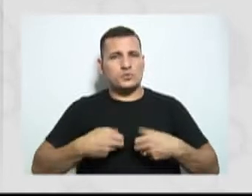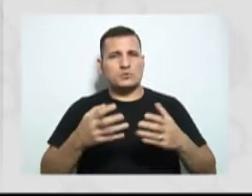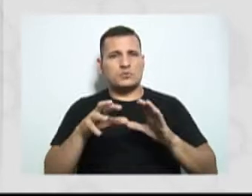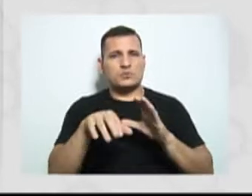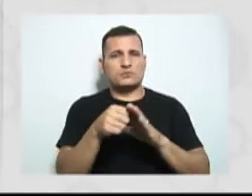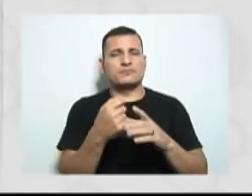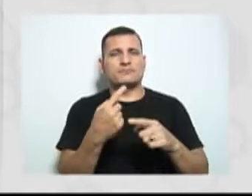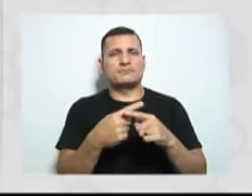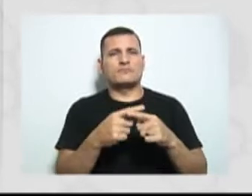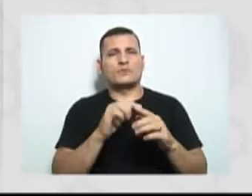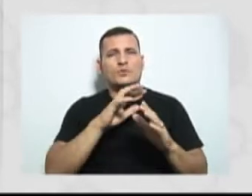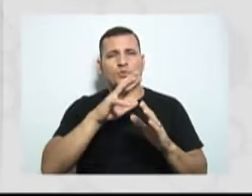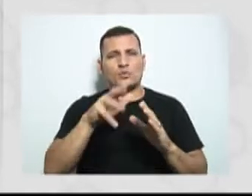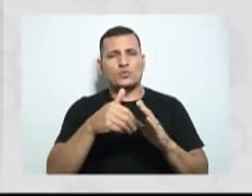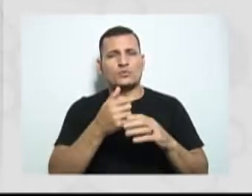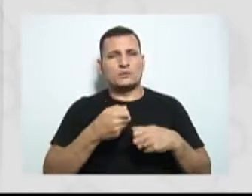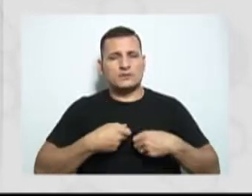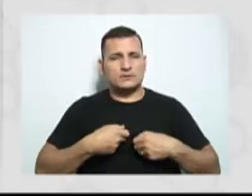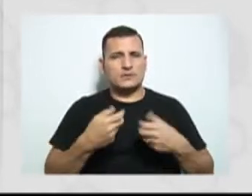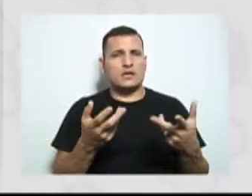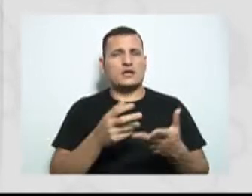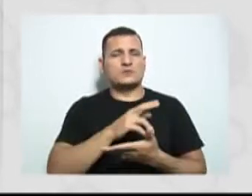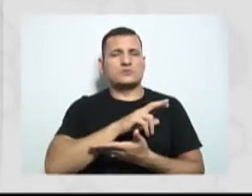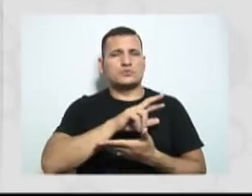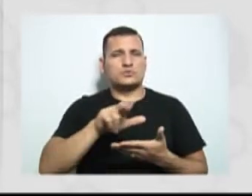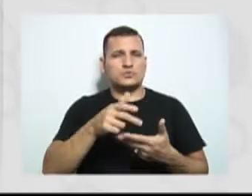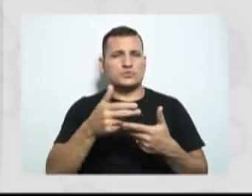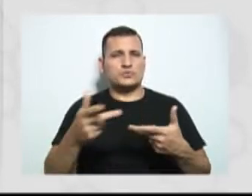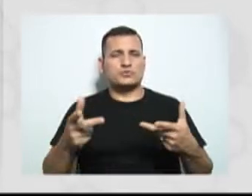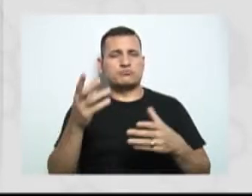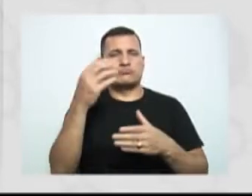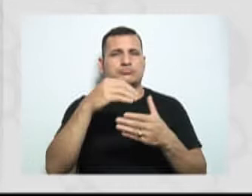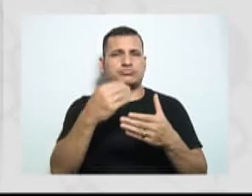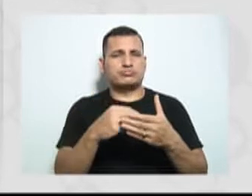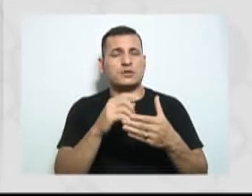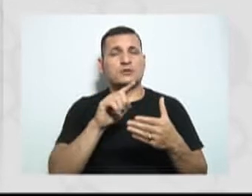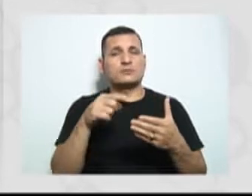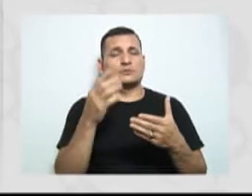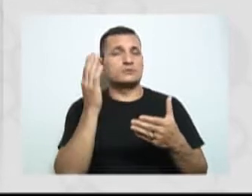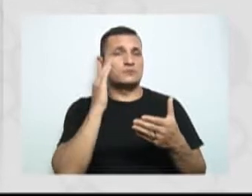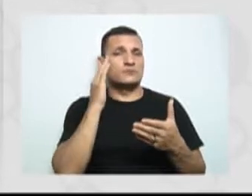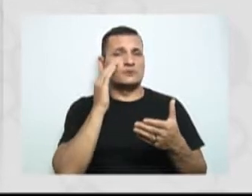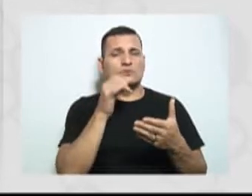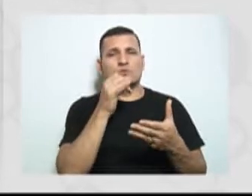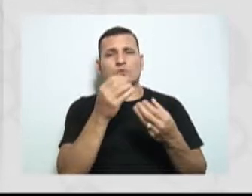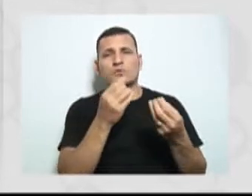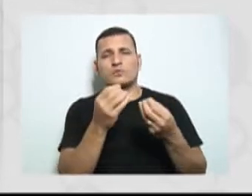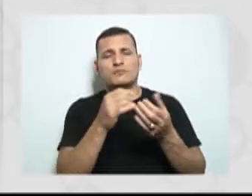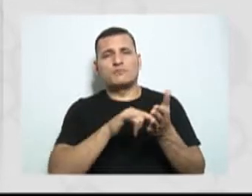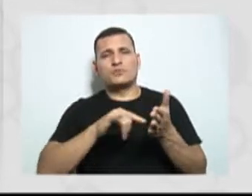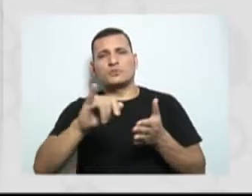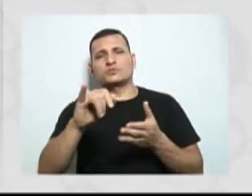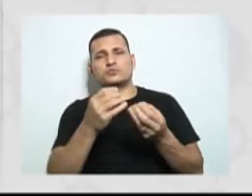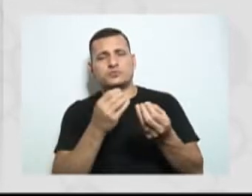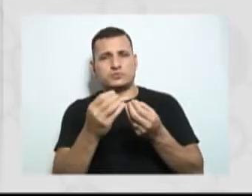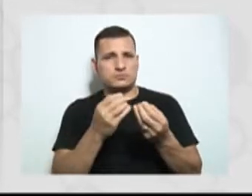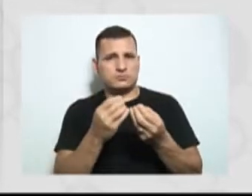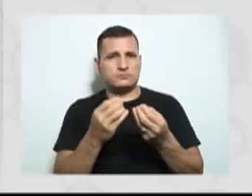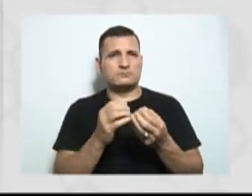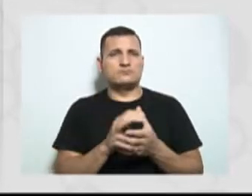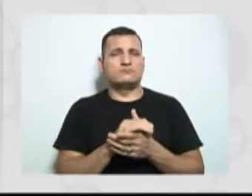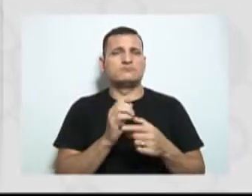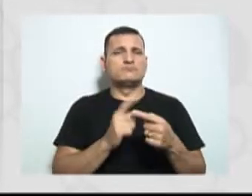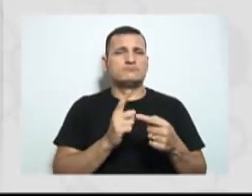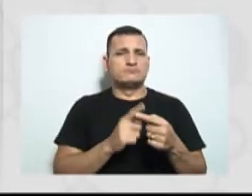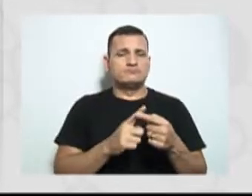todos os custos, todas as despesas para fim de tributação, ou seja, para fim fiscal. Por quê? Sobre a